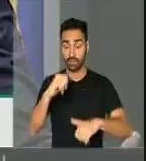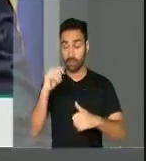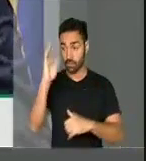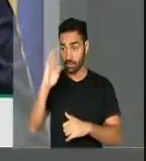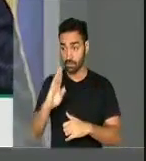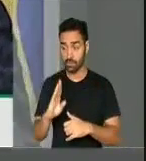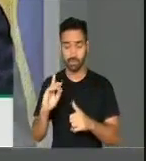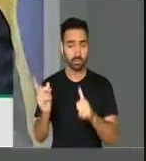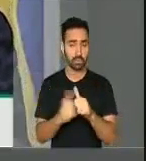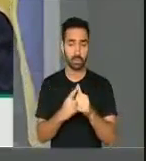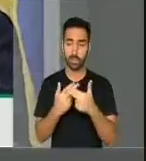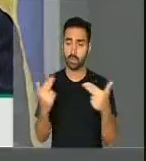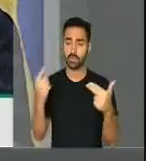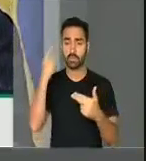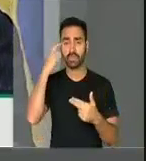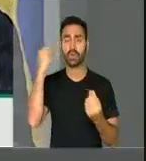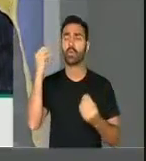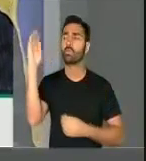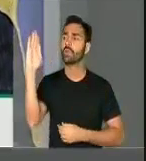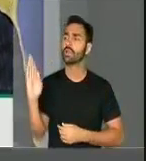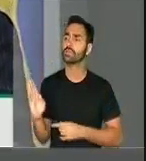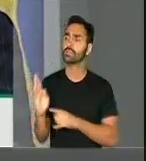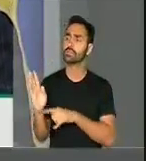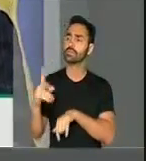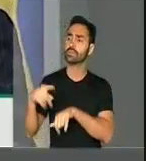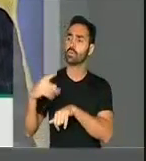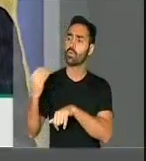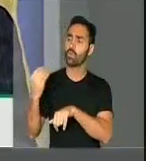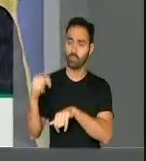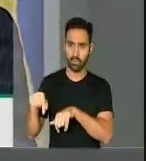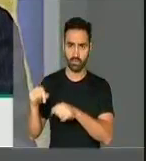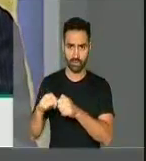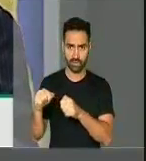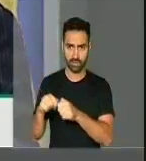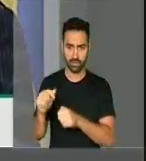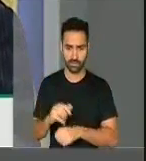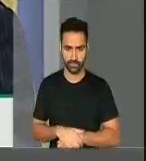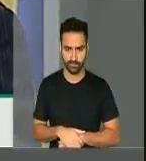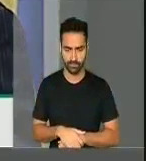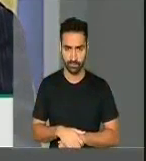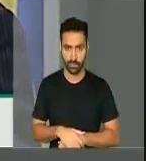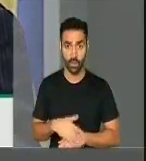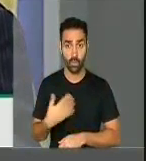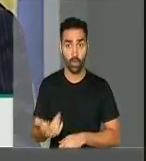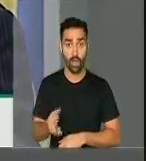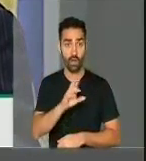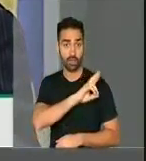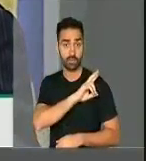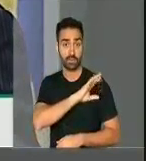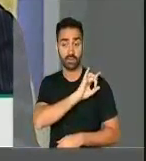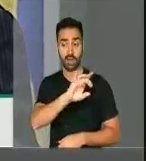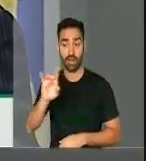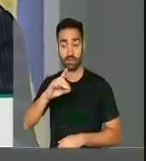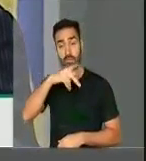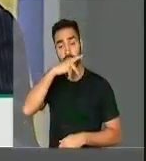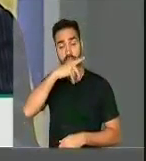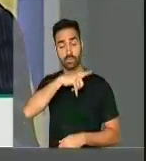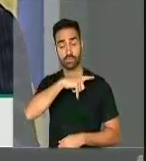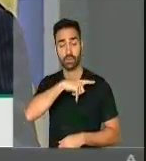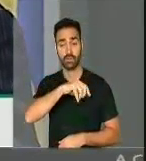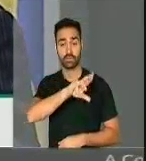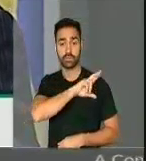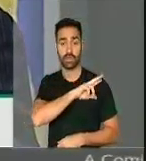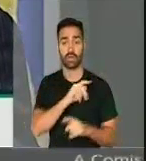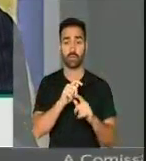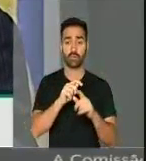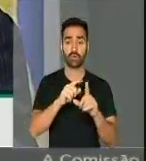primeira coisa que tem que se pensar é como é que está esse país, como é que ele foi entregue, quais são as responsabilidades que cada partido tem sobre os resultados